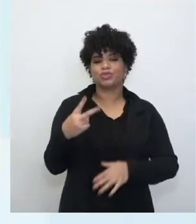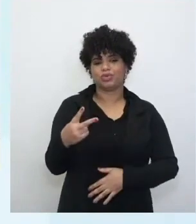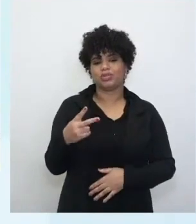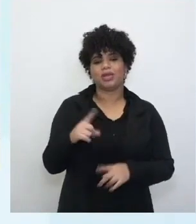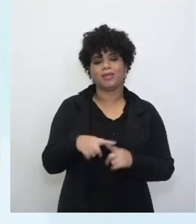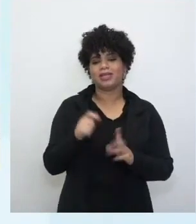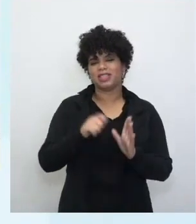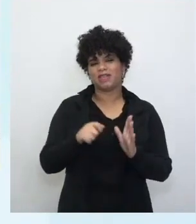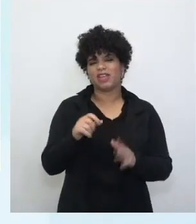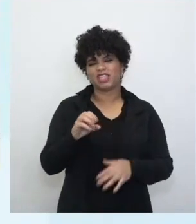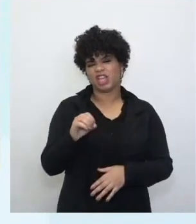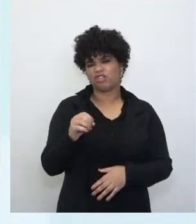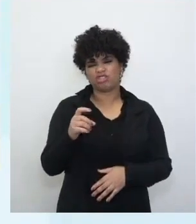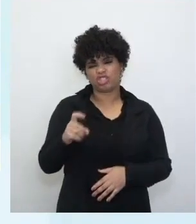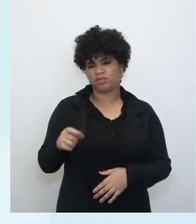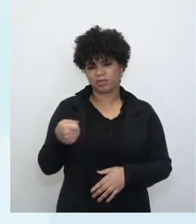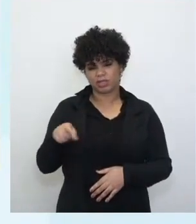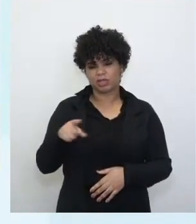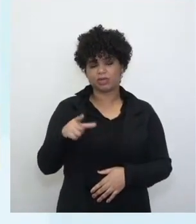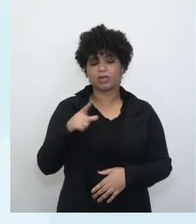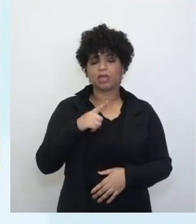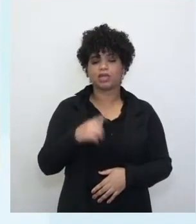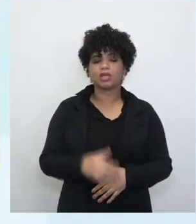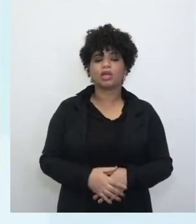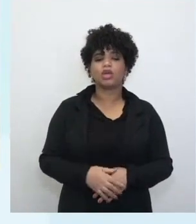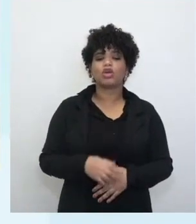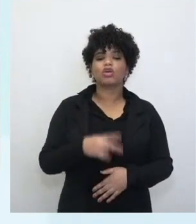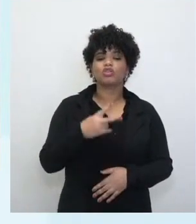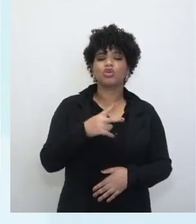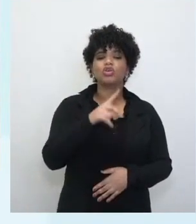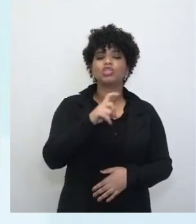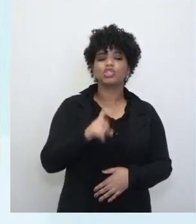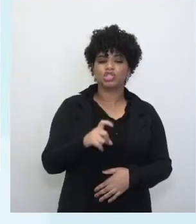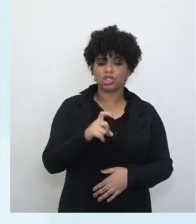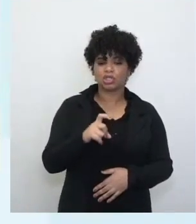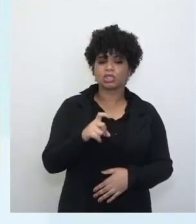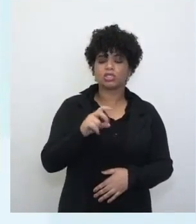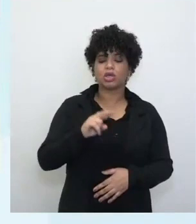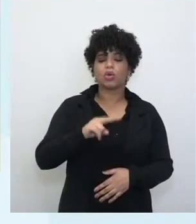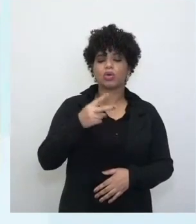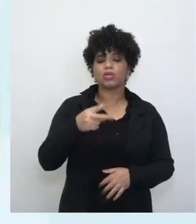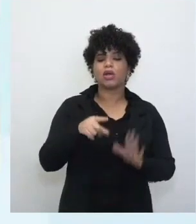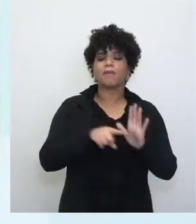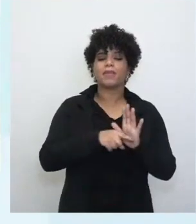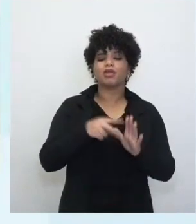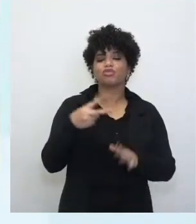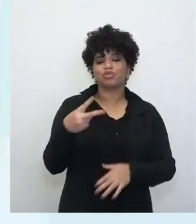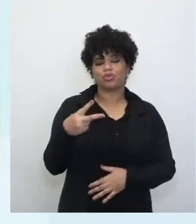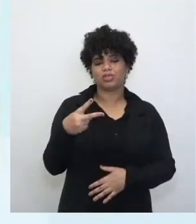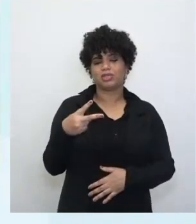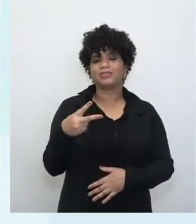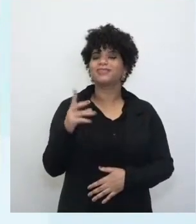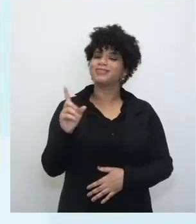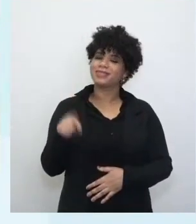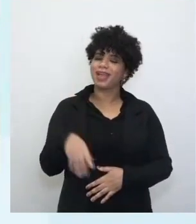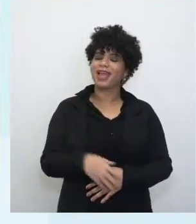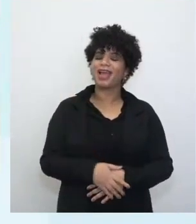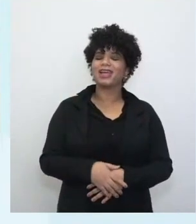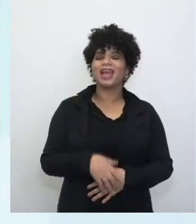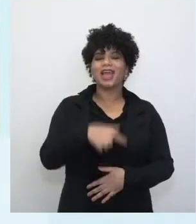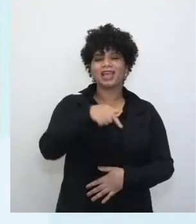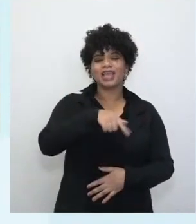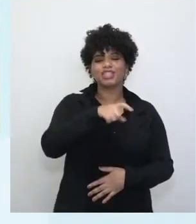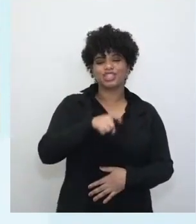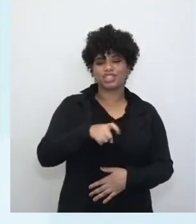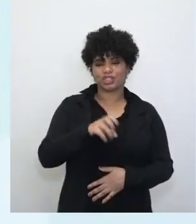que eu não vou escrever 0x, então vai sobrar 2x² menos 2. Esse vai ser o nosso Q de